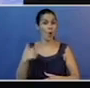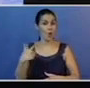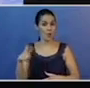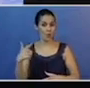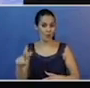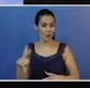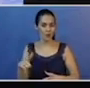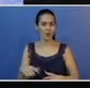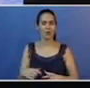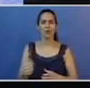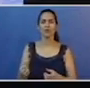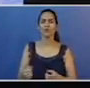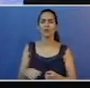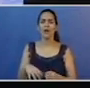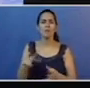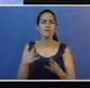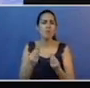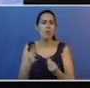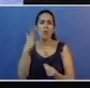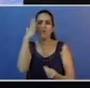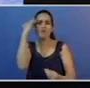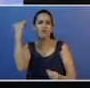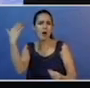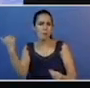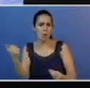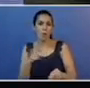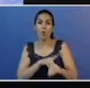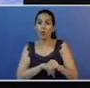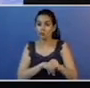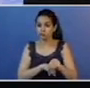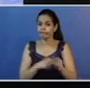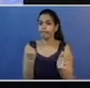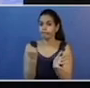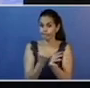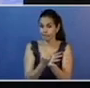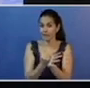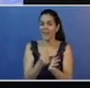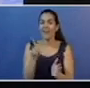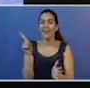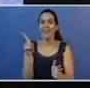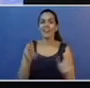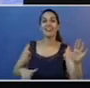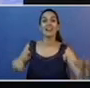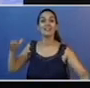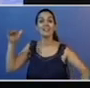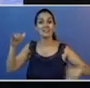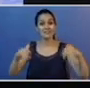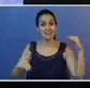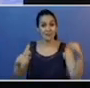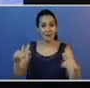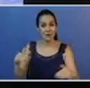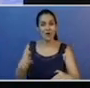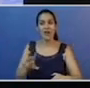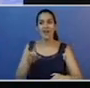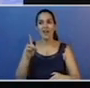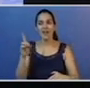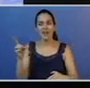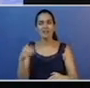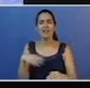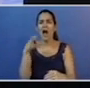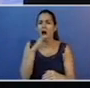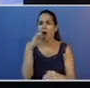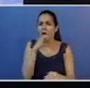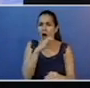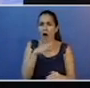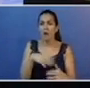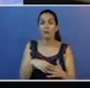Aqui outro esporte também muito famoso pela questão de cronometração, de marcação de tempo, é a natação, que é um esporte onde os atletas eles saem simultaneamente